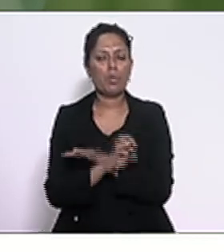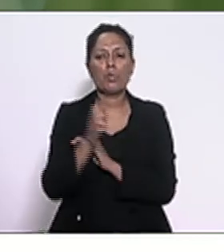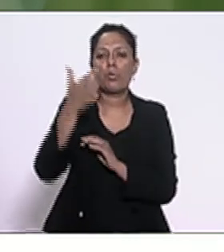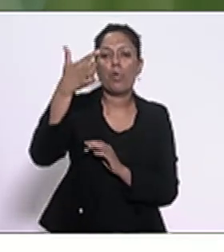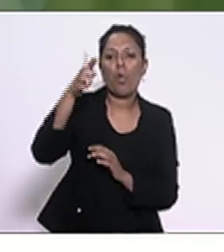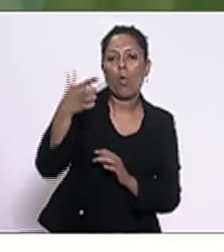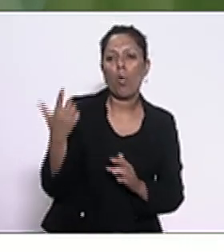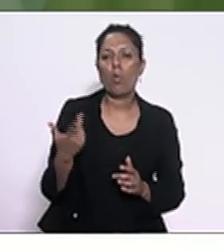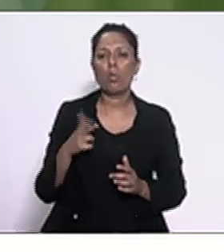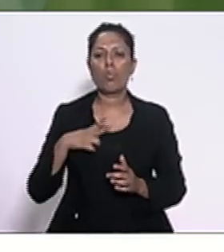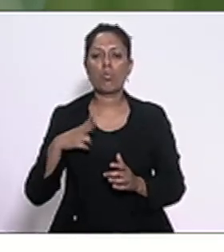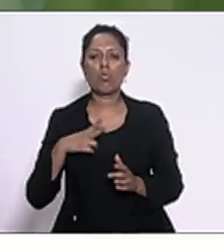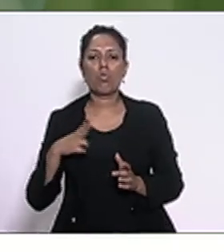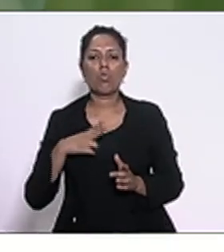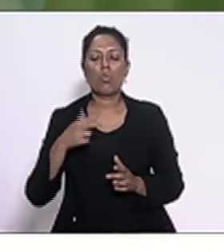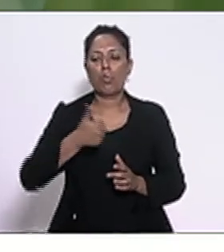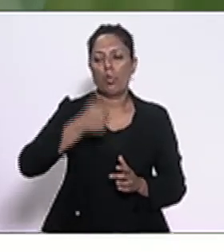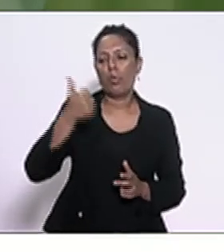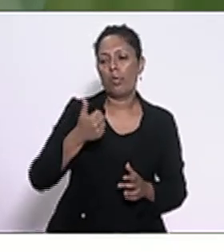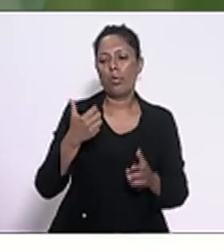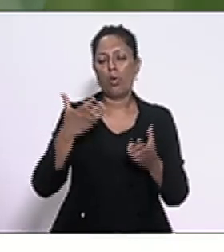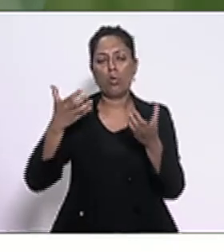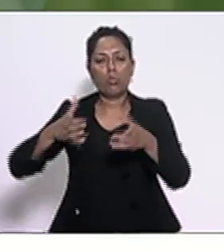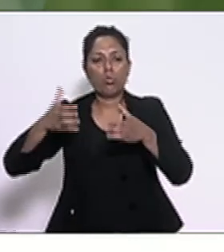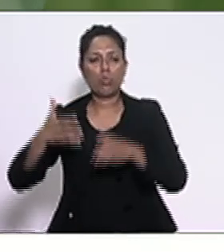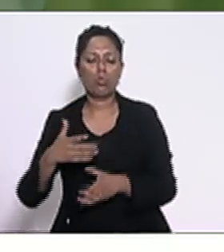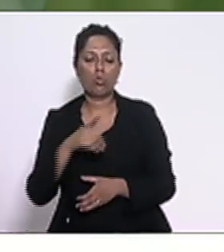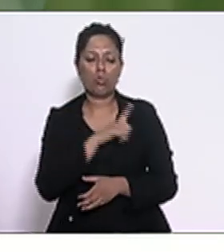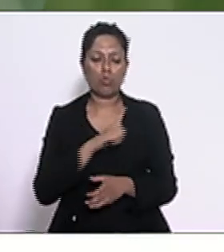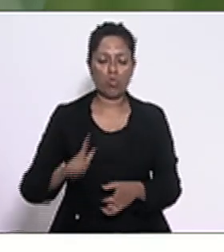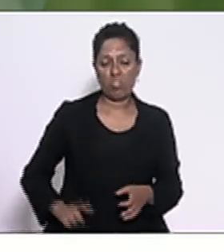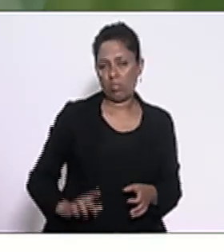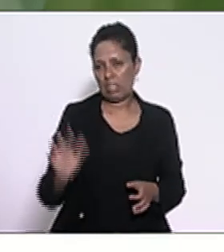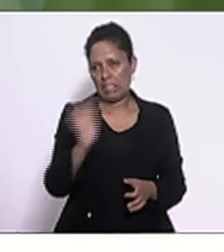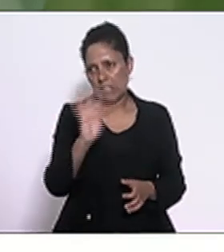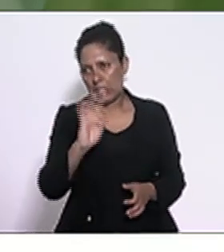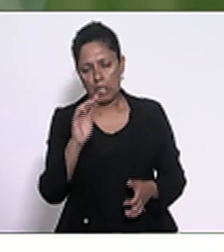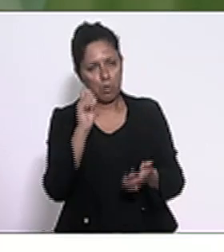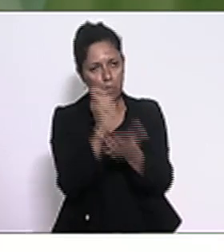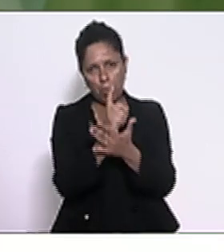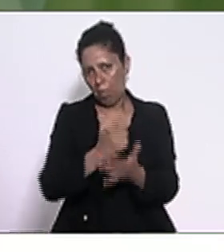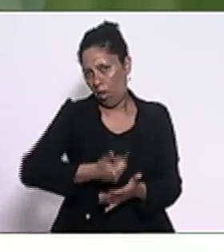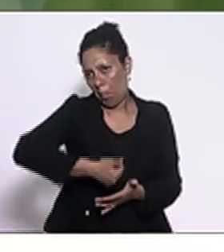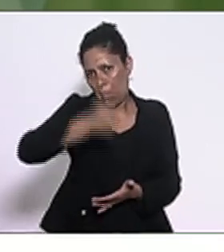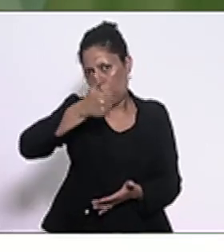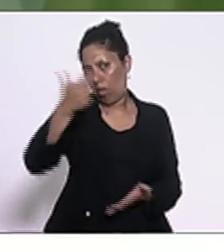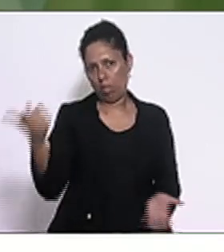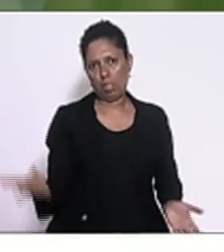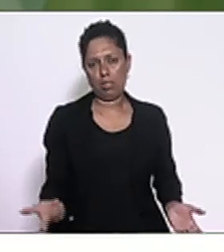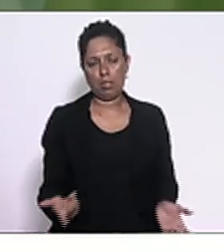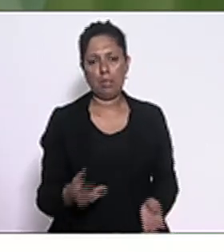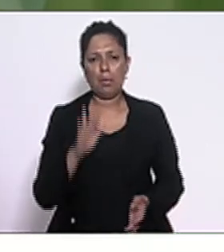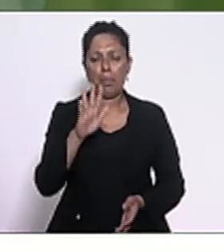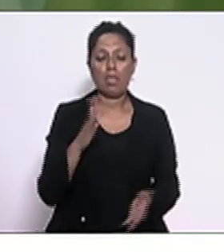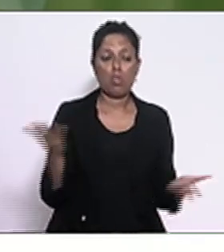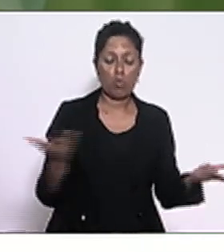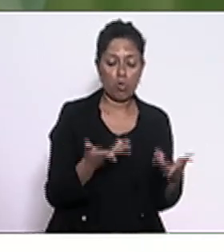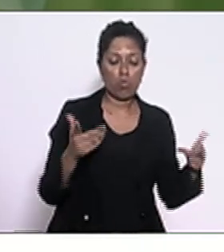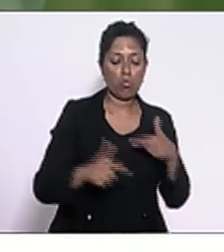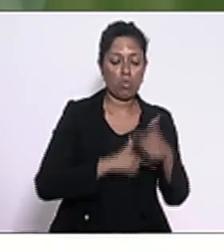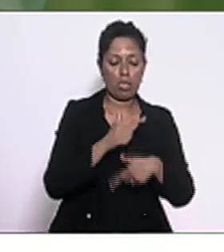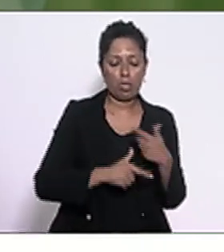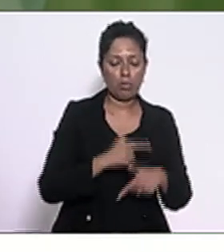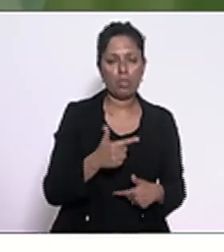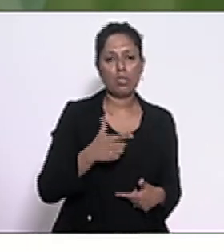concurso para o governo federal, para algum órgão que pague melhor. Então, hoje sim. Mas, efetivamente, trabalhando no Proderj hoje, nós